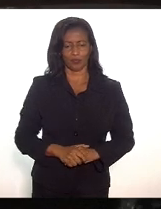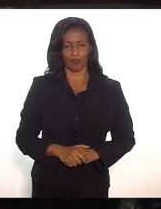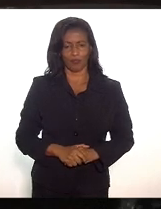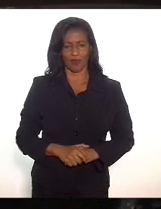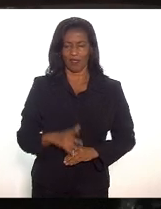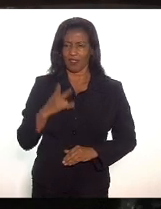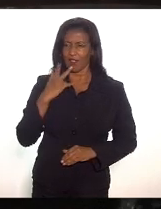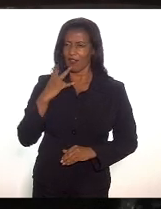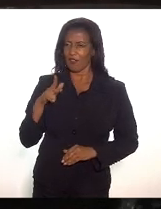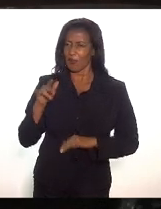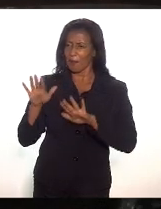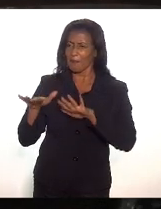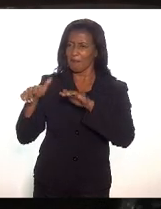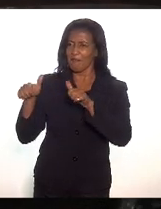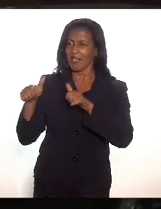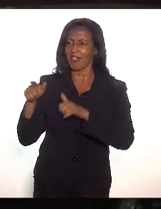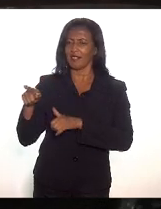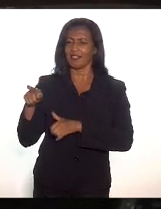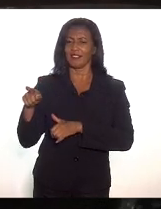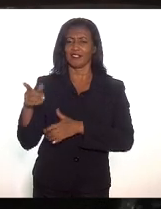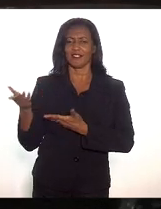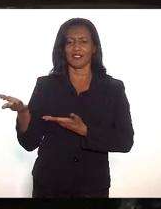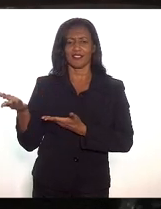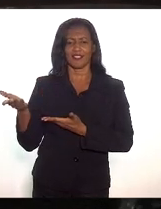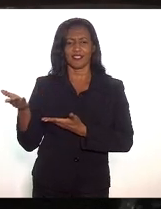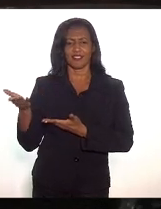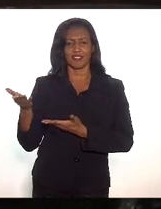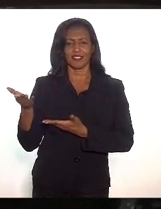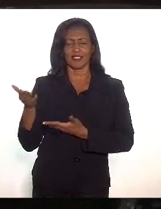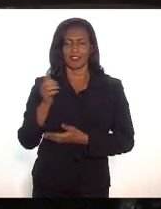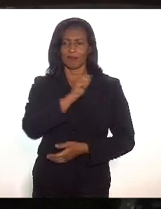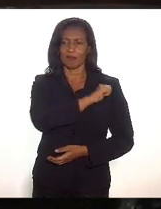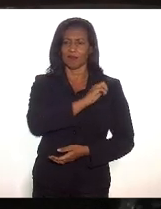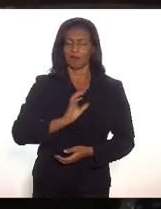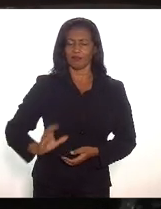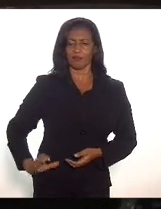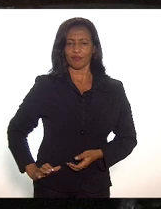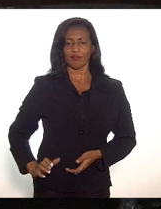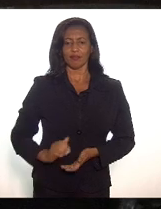muito bem, Vossa Excelência, deputado André Siciliano.